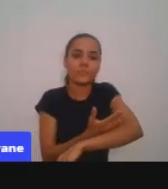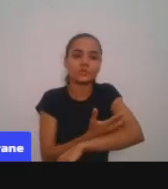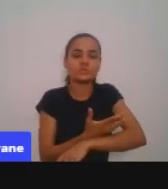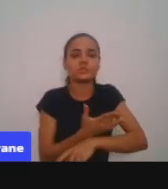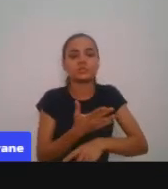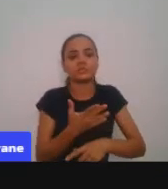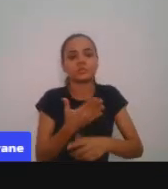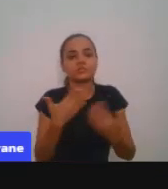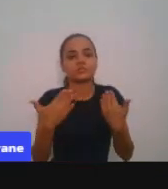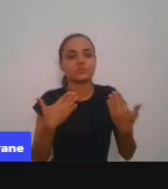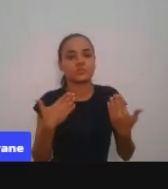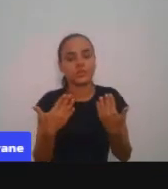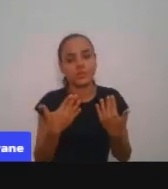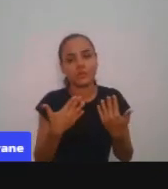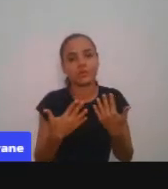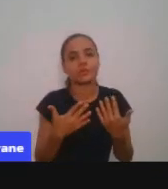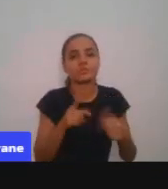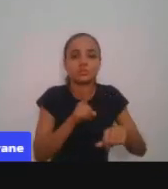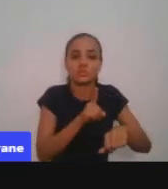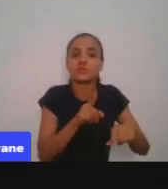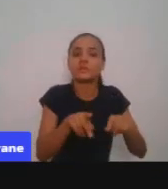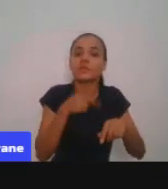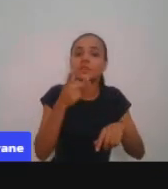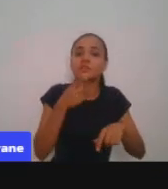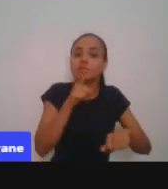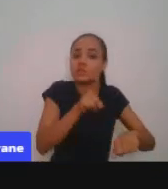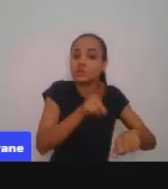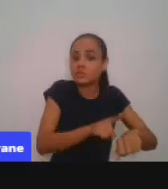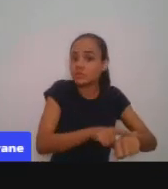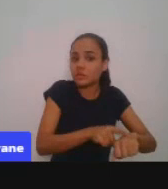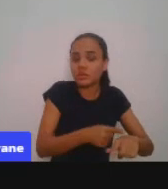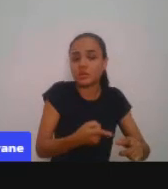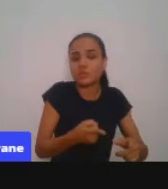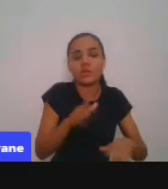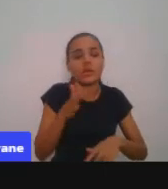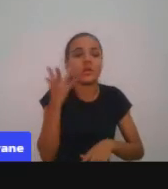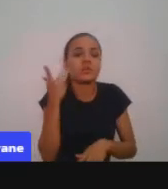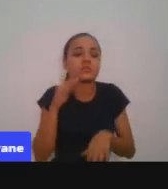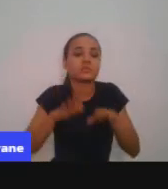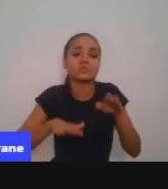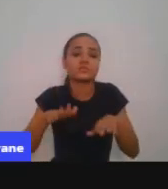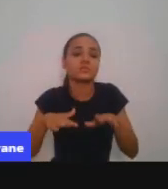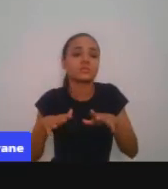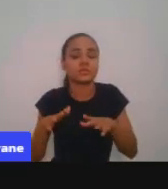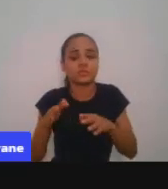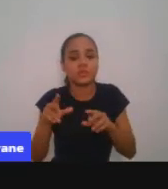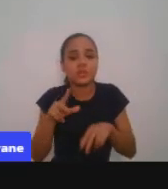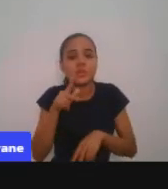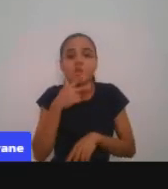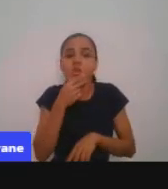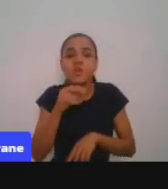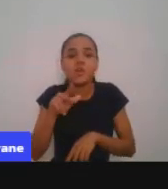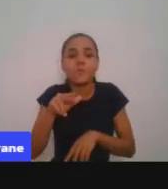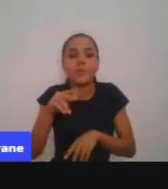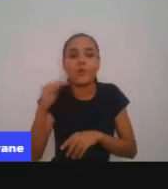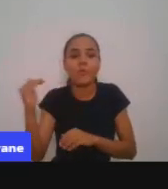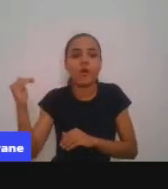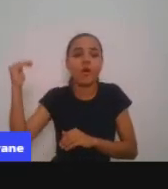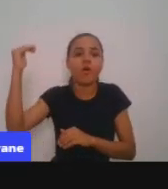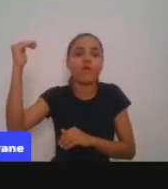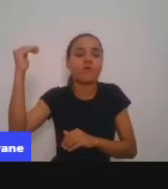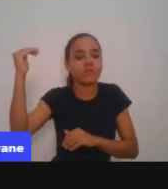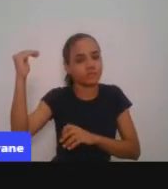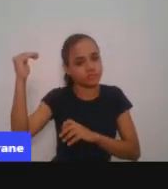velhos. E o irmão mais velho nem é tão mais velho assim, né? Então, às vezes, 2, 3 anos mais velho que ela